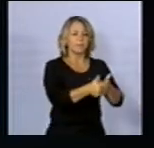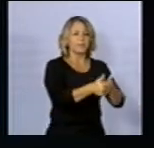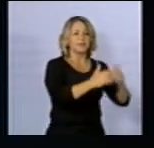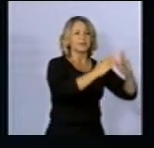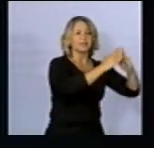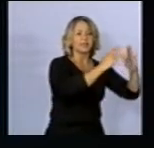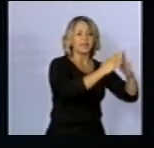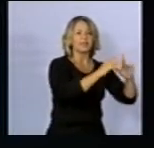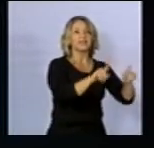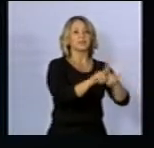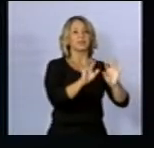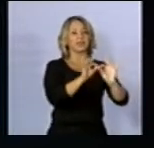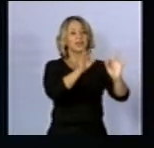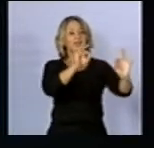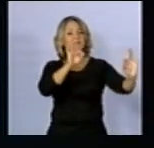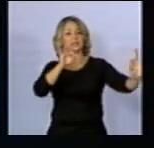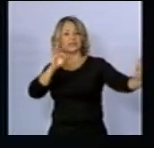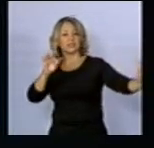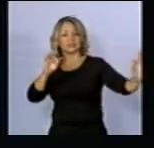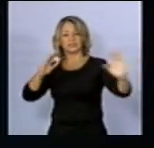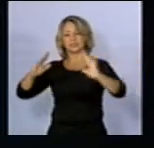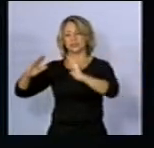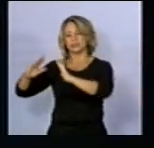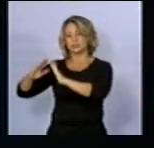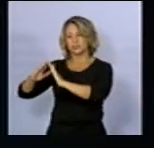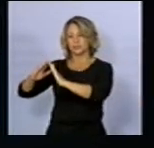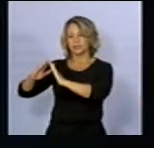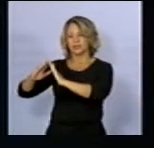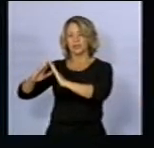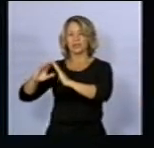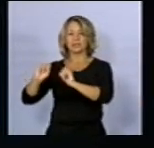a distância entre uma determinada fonte